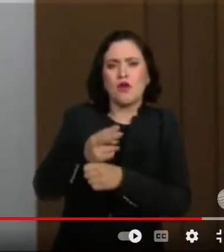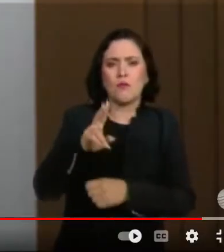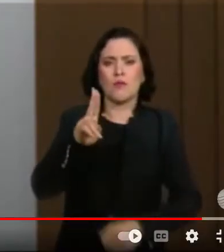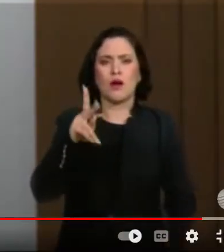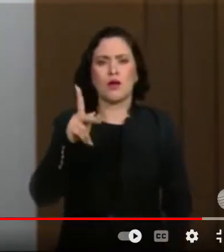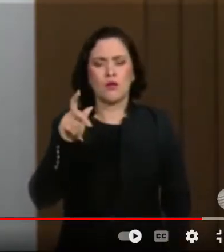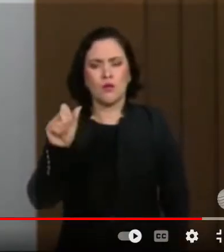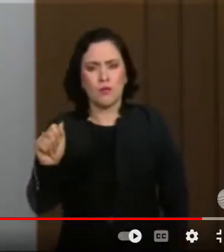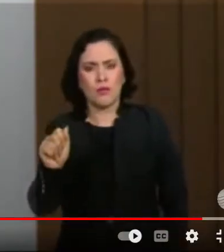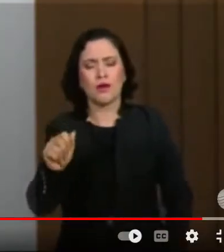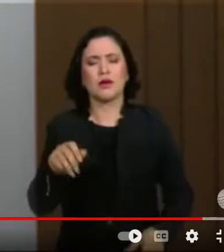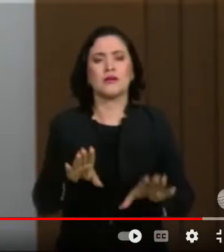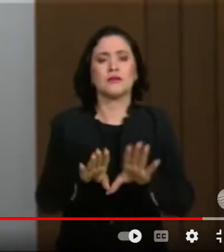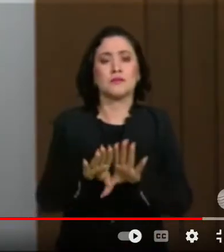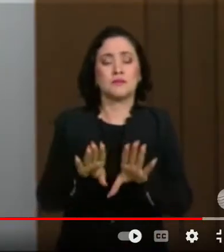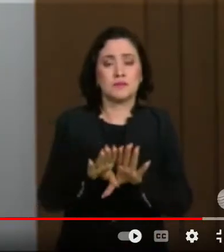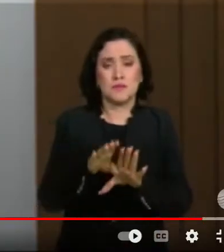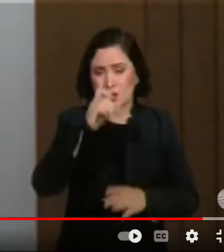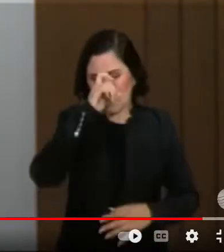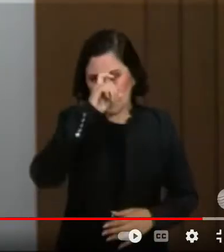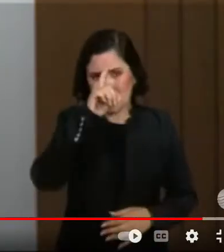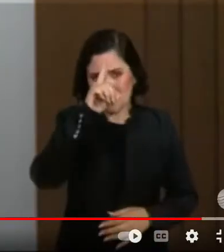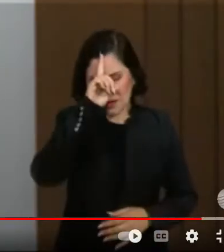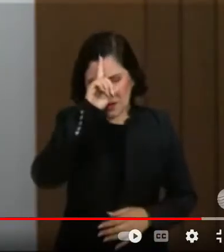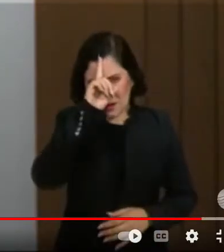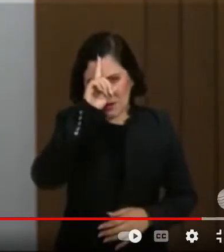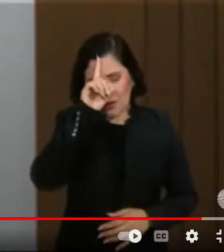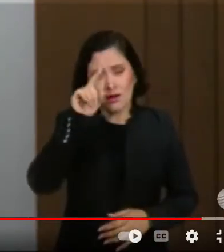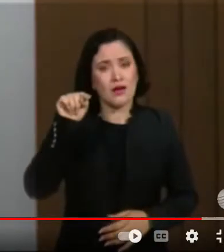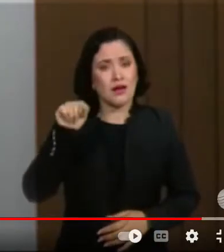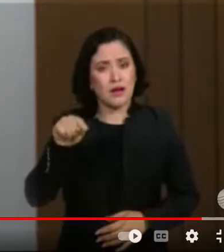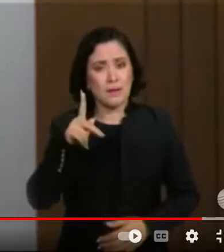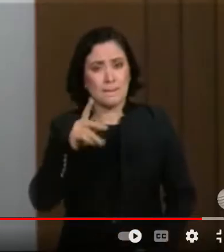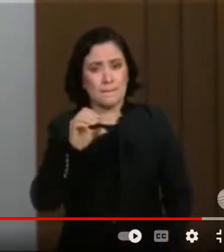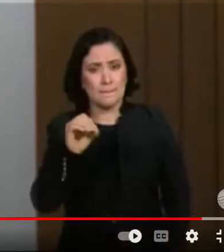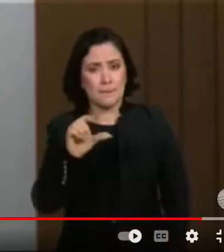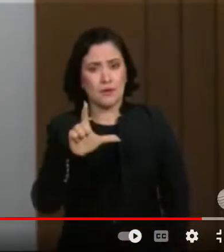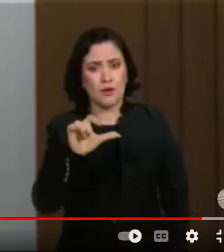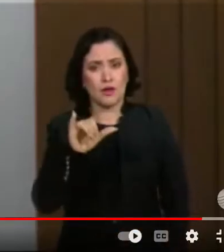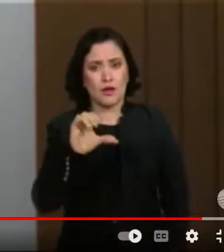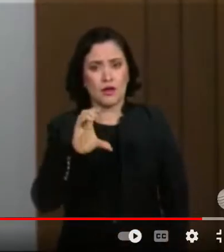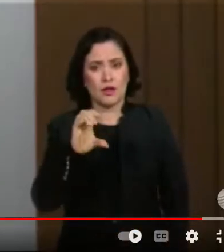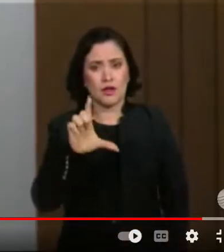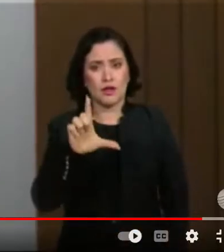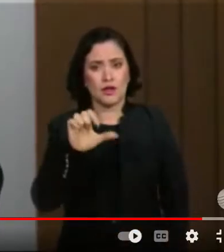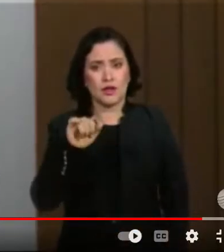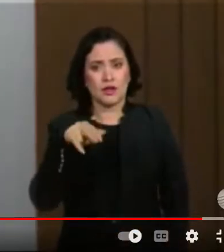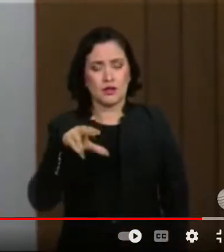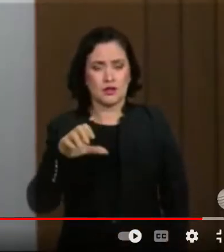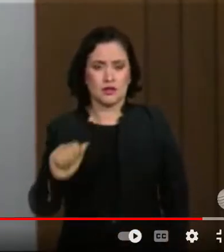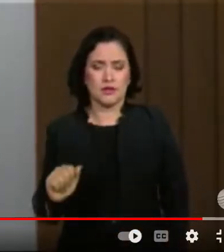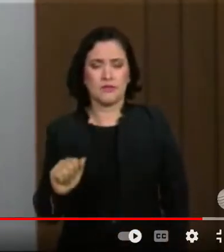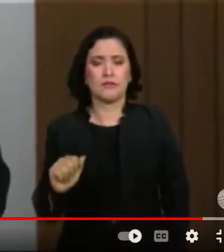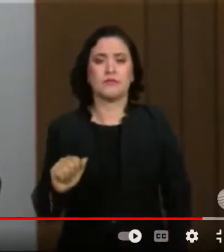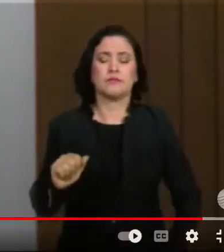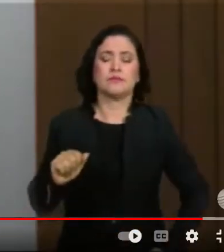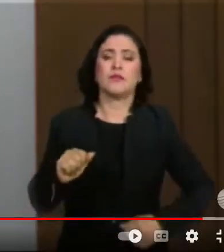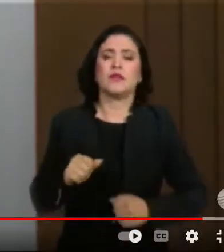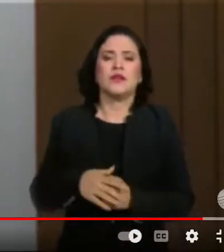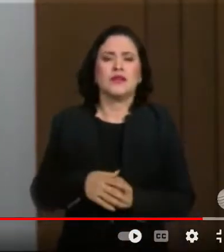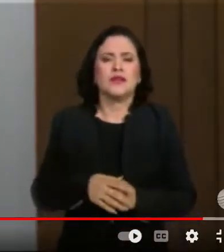população. E, acima de tudo, até numa simples reforma de uma passarela ou numa